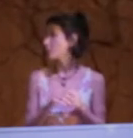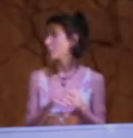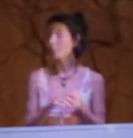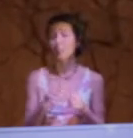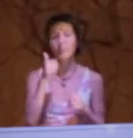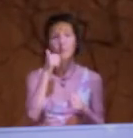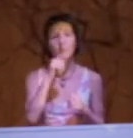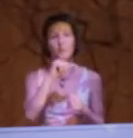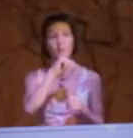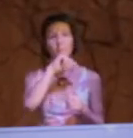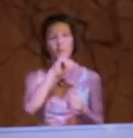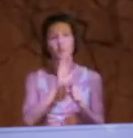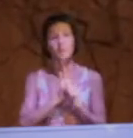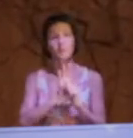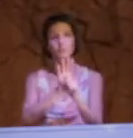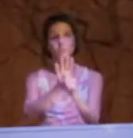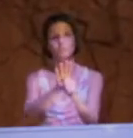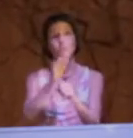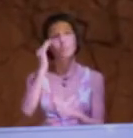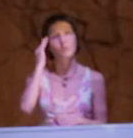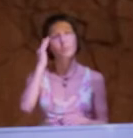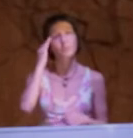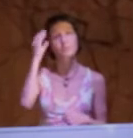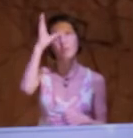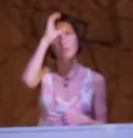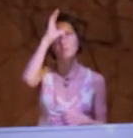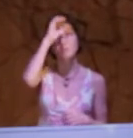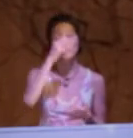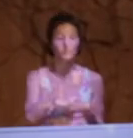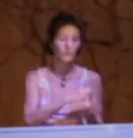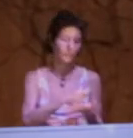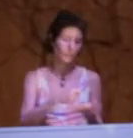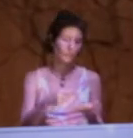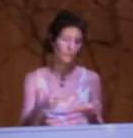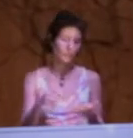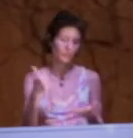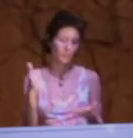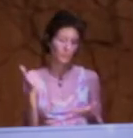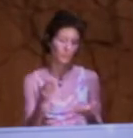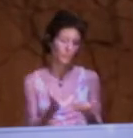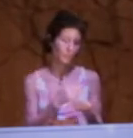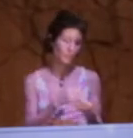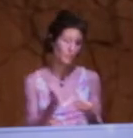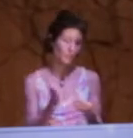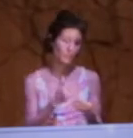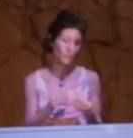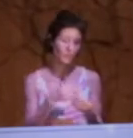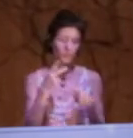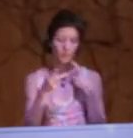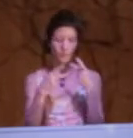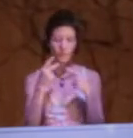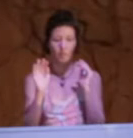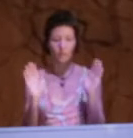me favoreceu a pensar e escrever o meu primeiro livro que está ali, que eu vou falar para vocês.